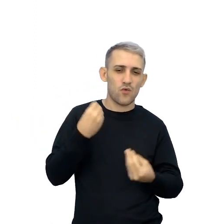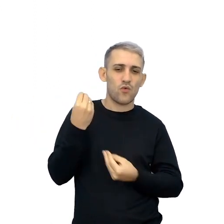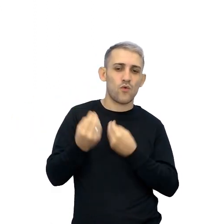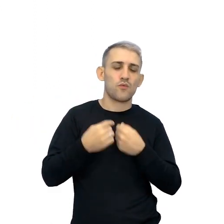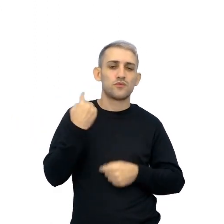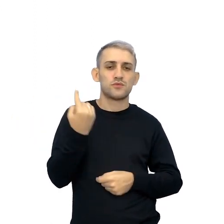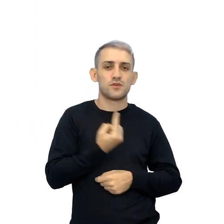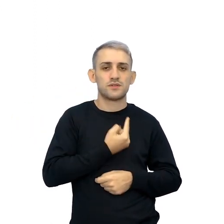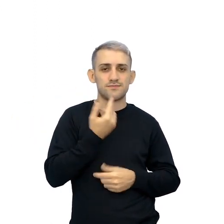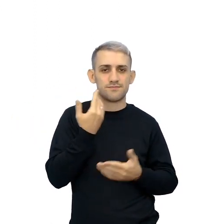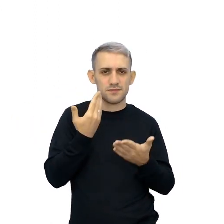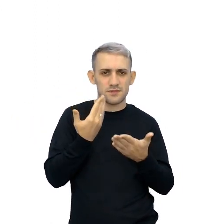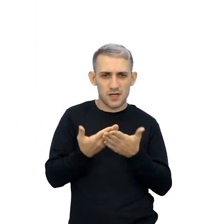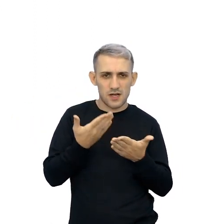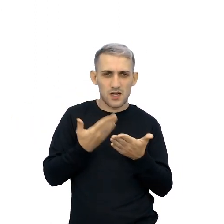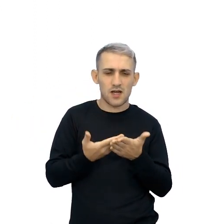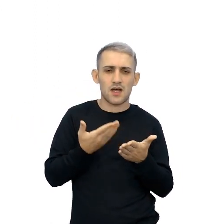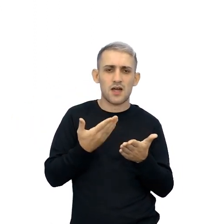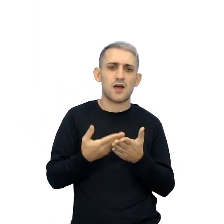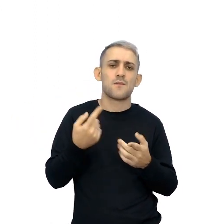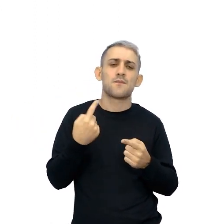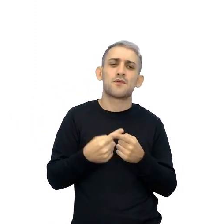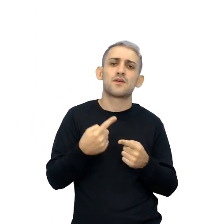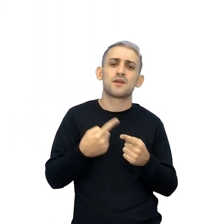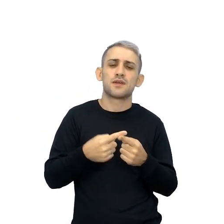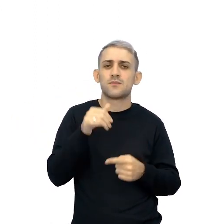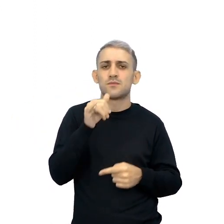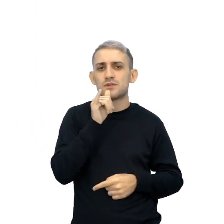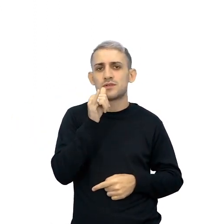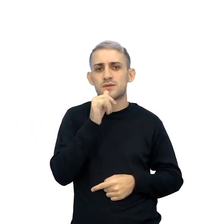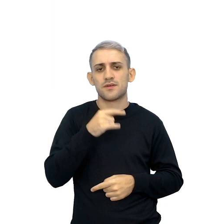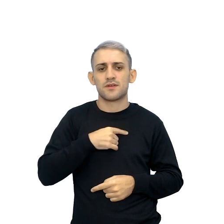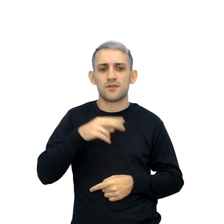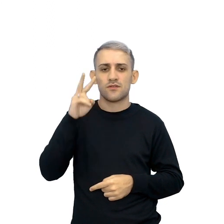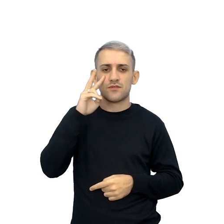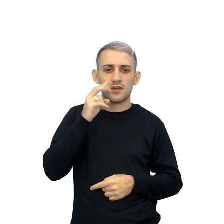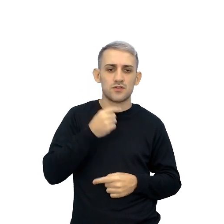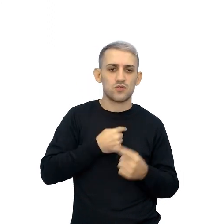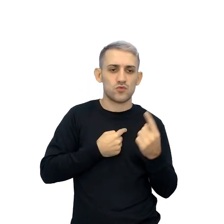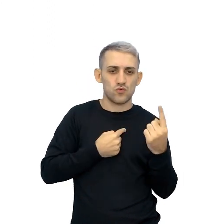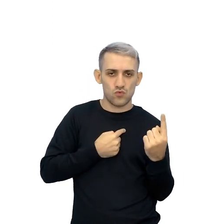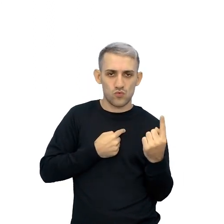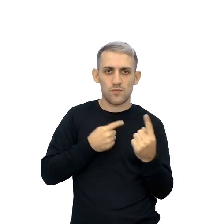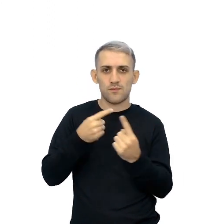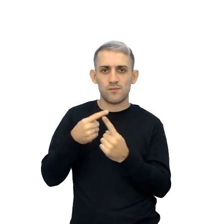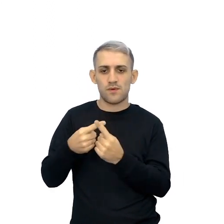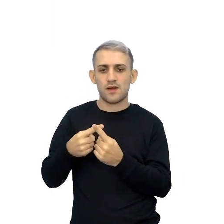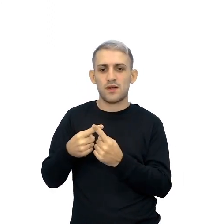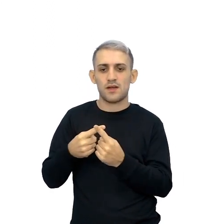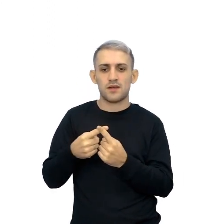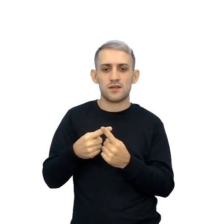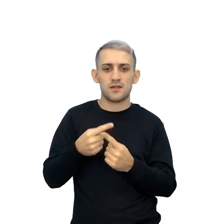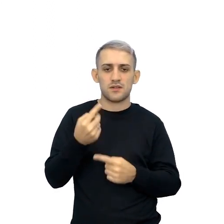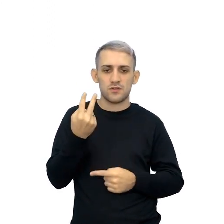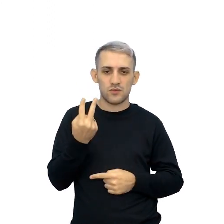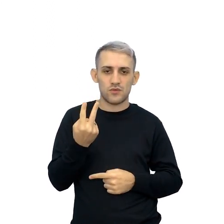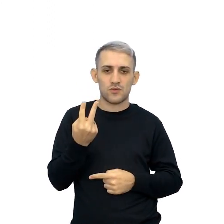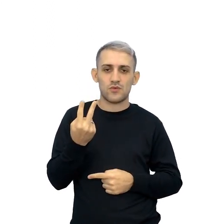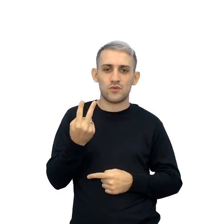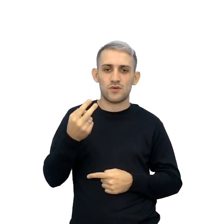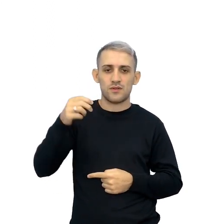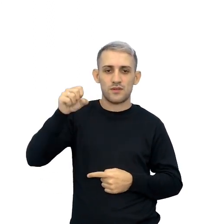trabalhamos, porque quando eu vejo aqui nesse 1 mais, né, 2 seno